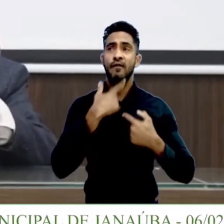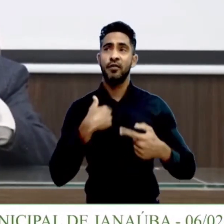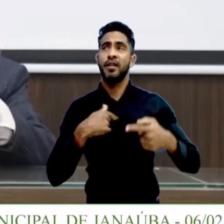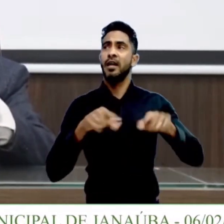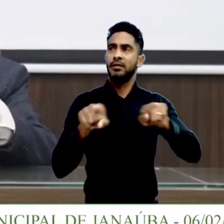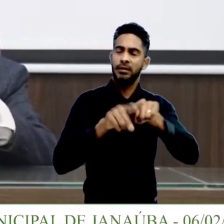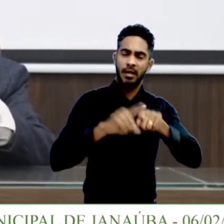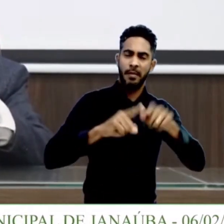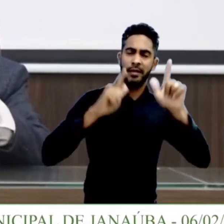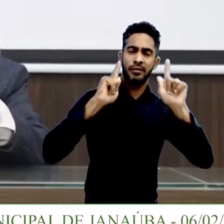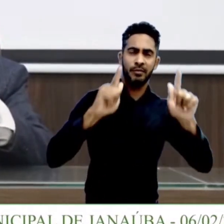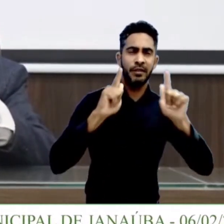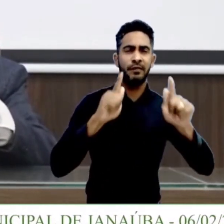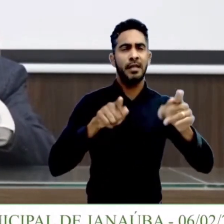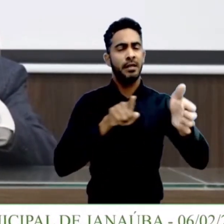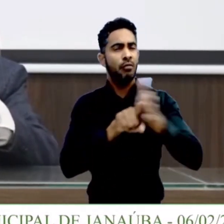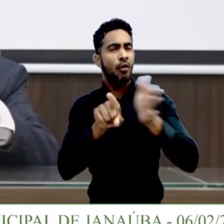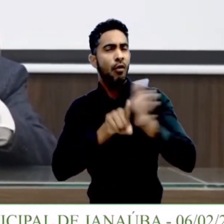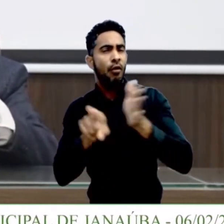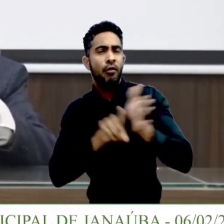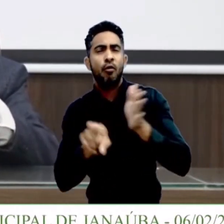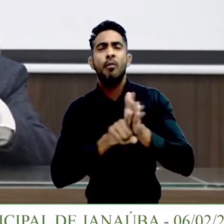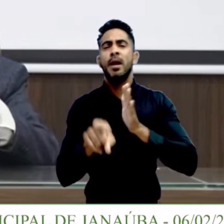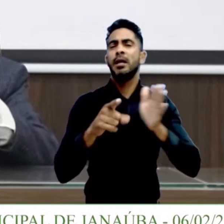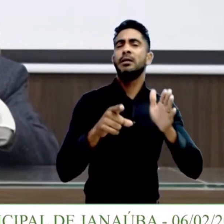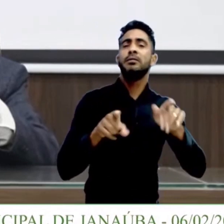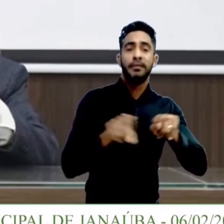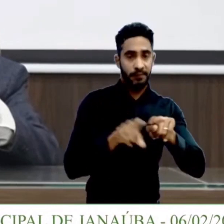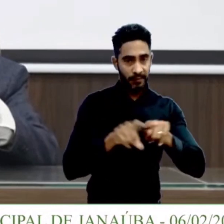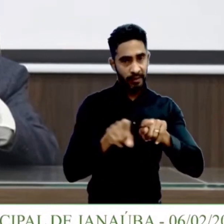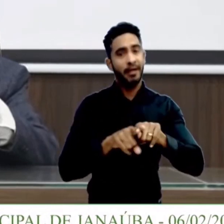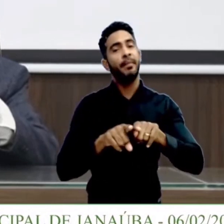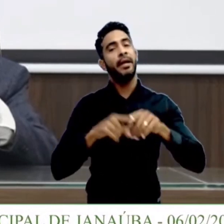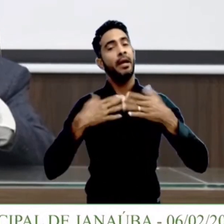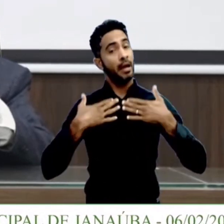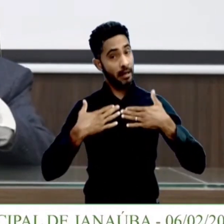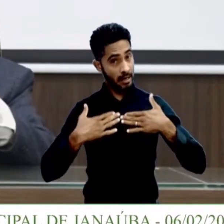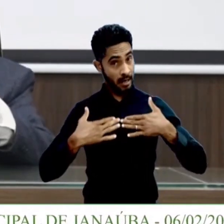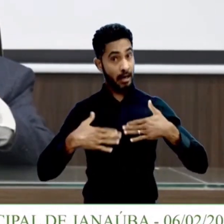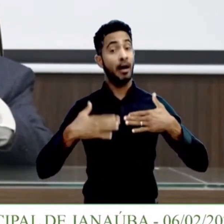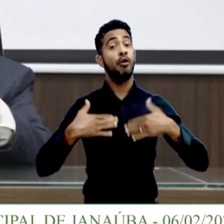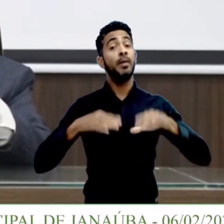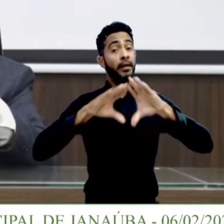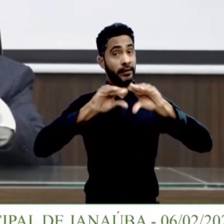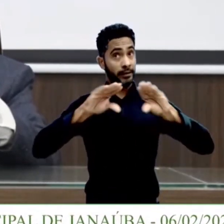suas manifestações, claro que de forma pacífica e organizada.